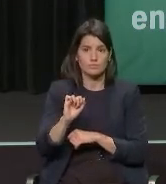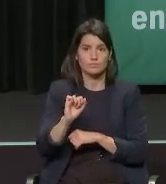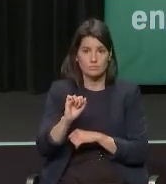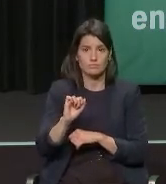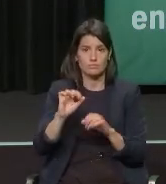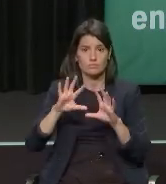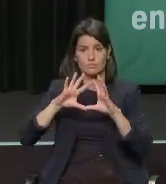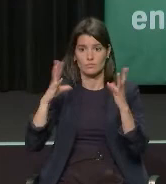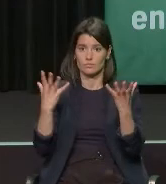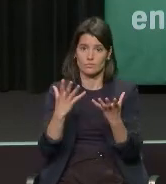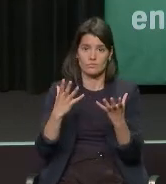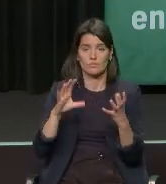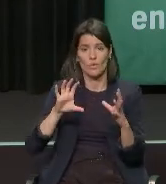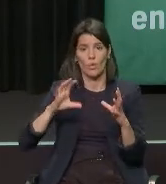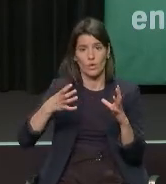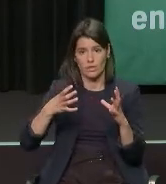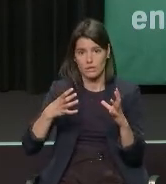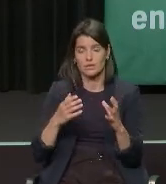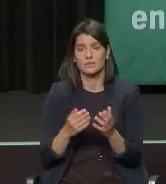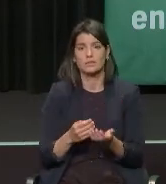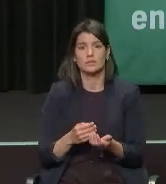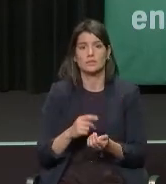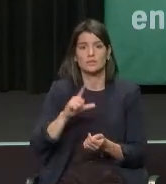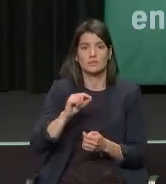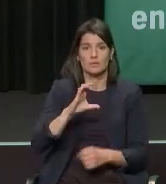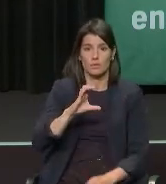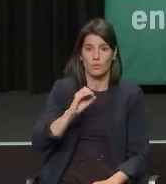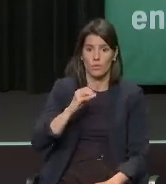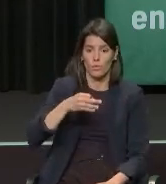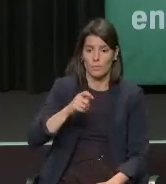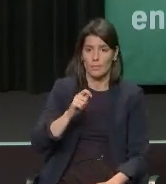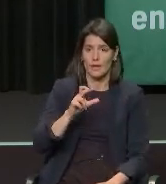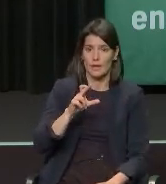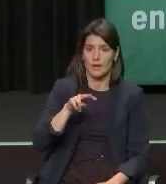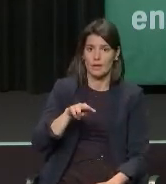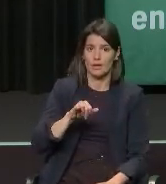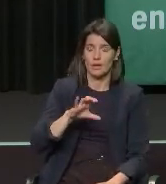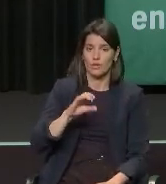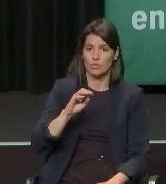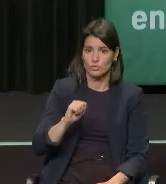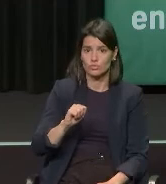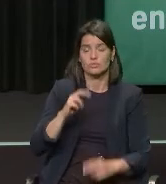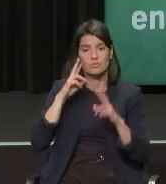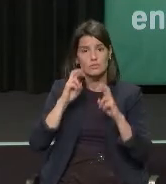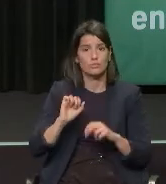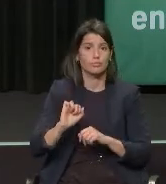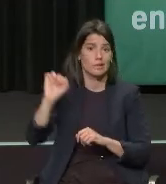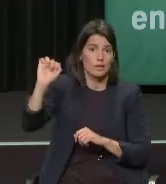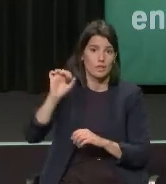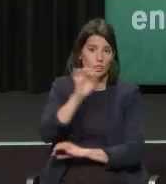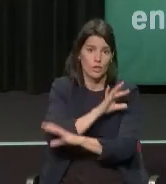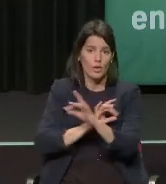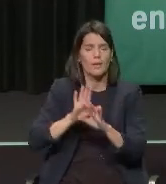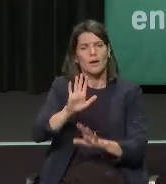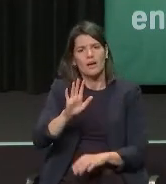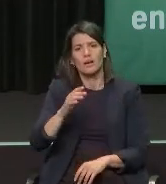o continente. O Copernicus Land Monitoring Service, uma iniciativa europeia, mas eu queria